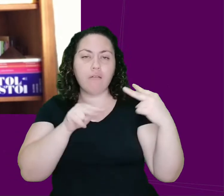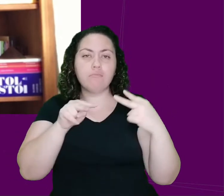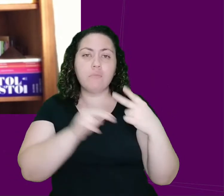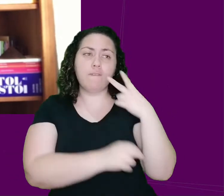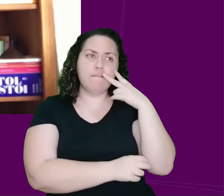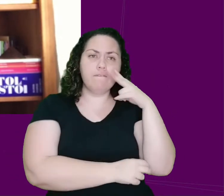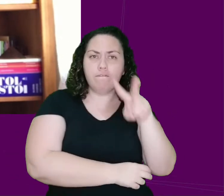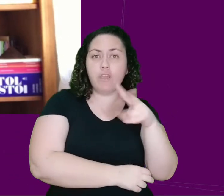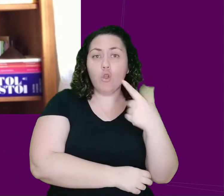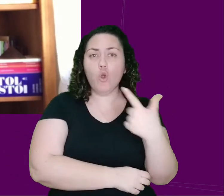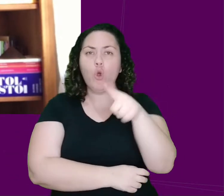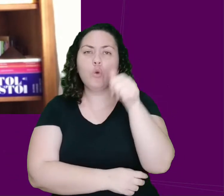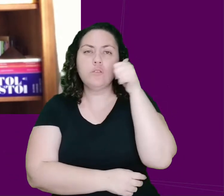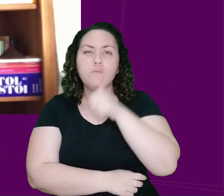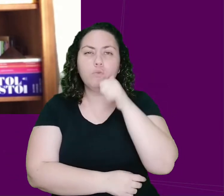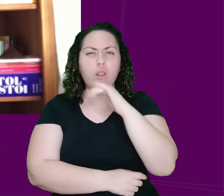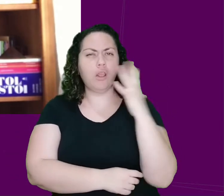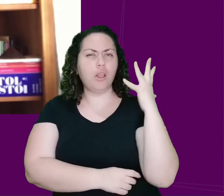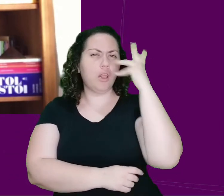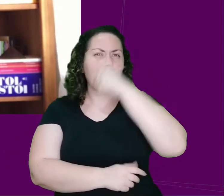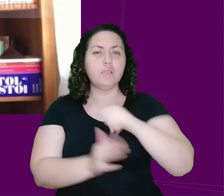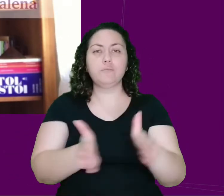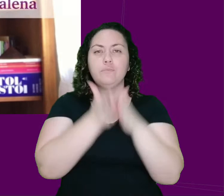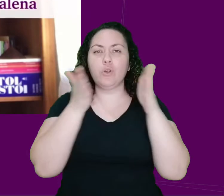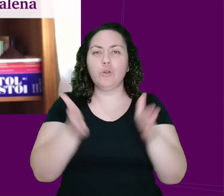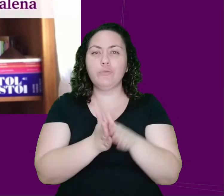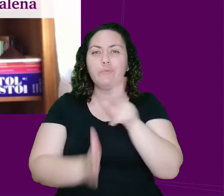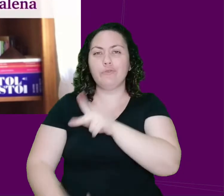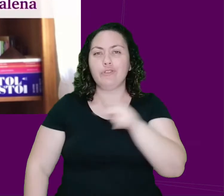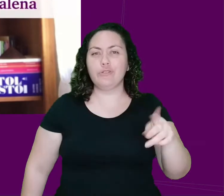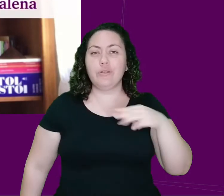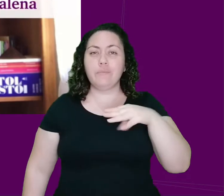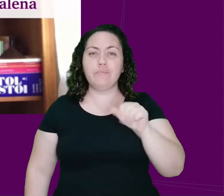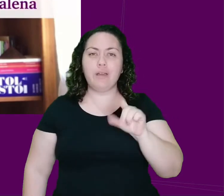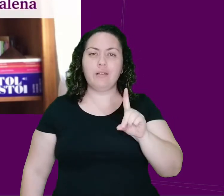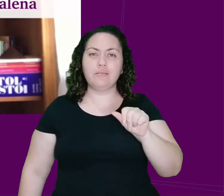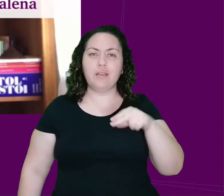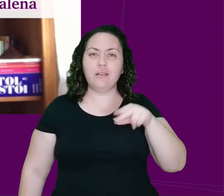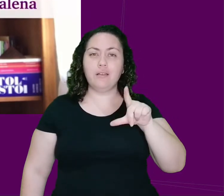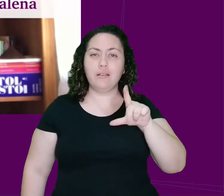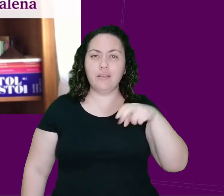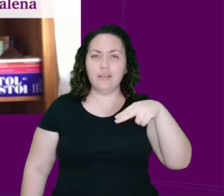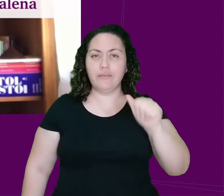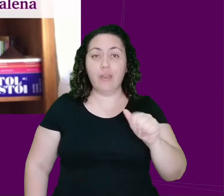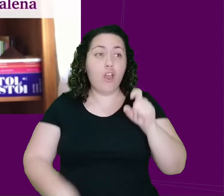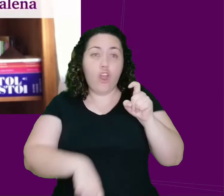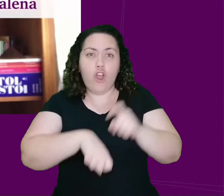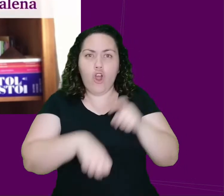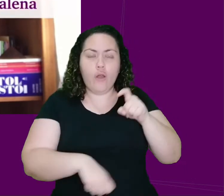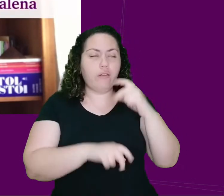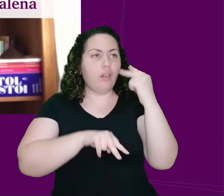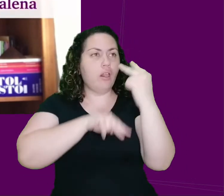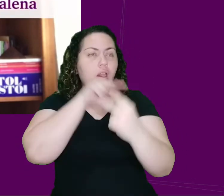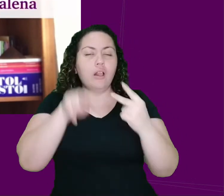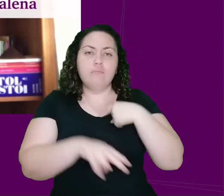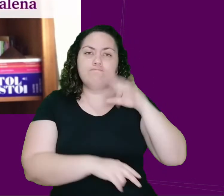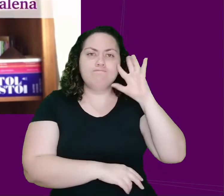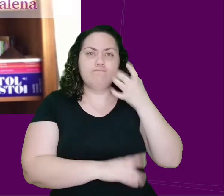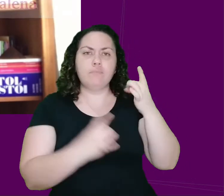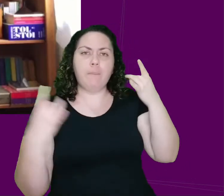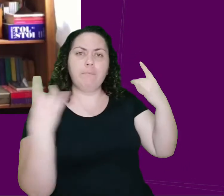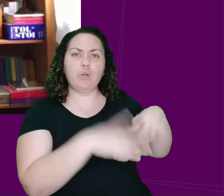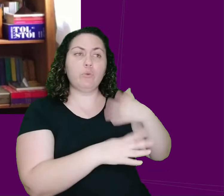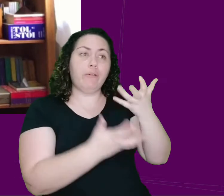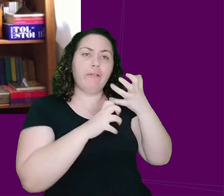se depara com uma bela e pobre professora, Madalena, cuja atração faz com que ele desista na hora da sua decisão